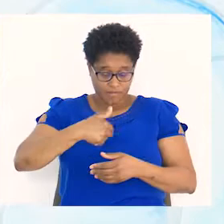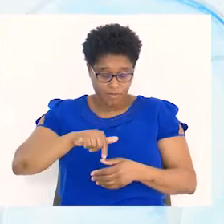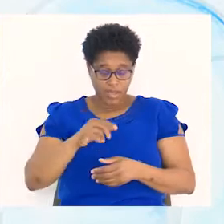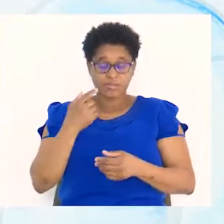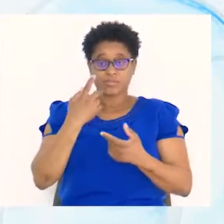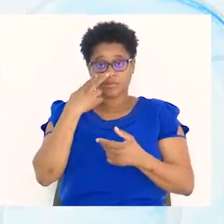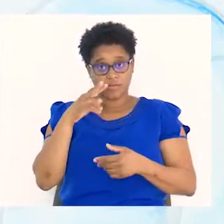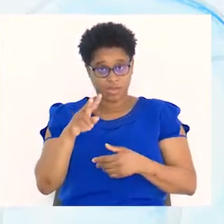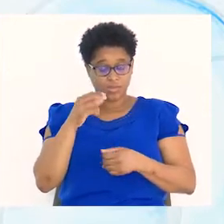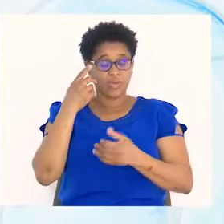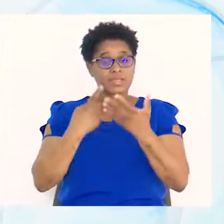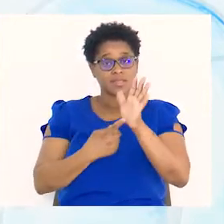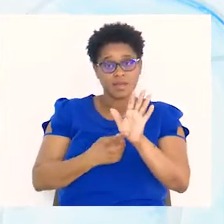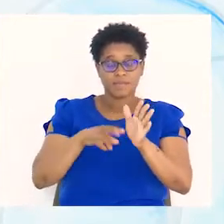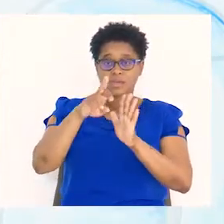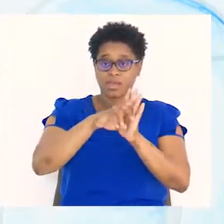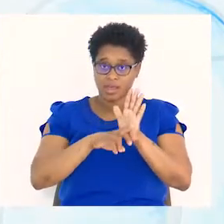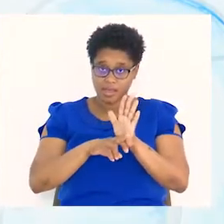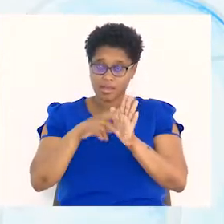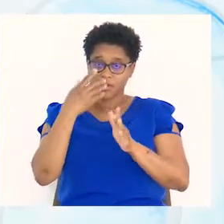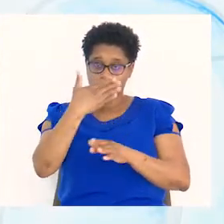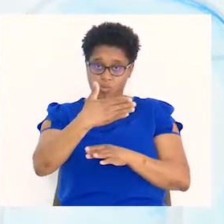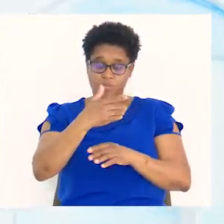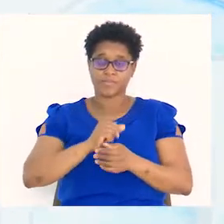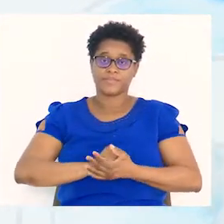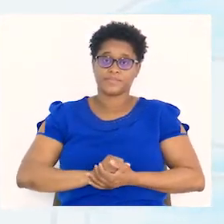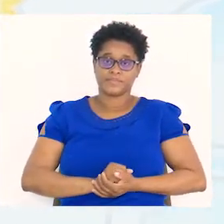um exemplo de regra 1.